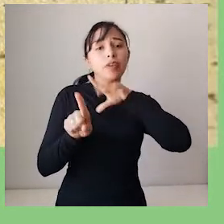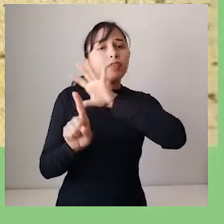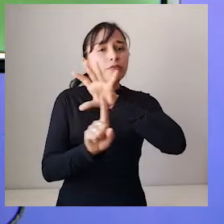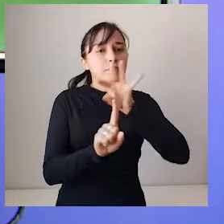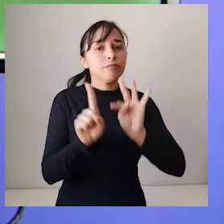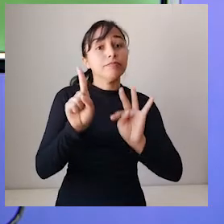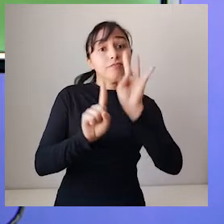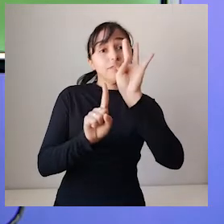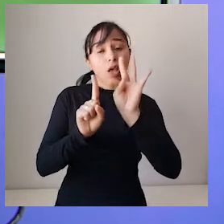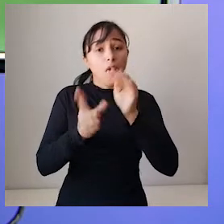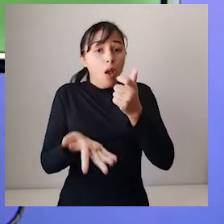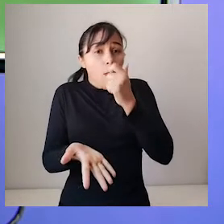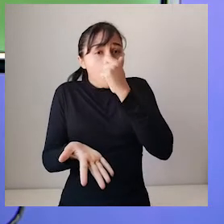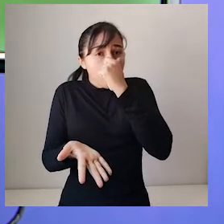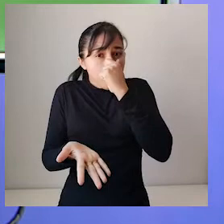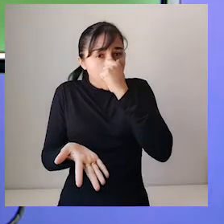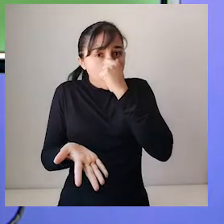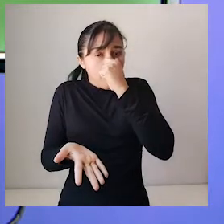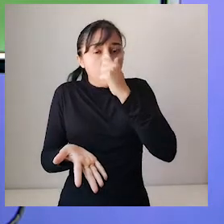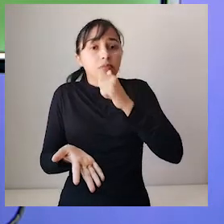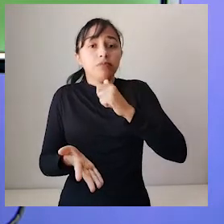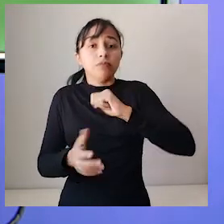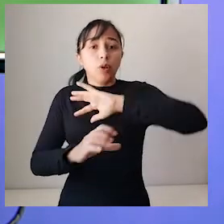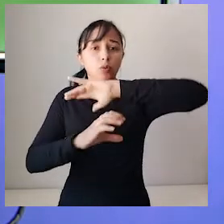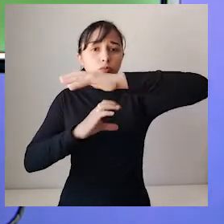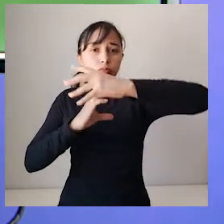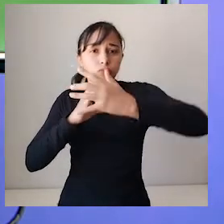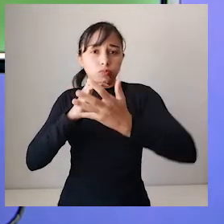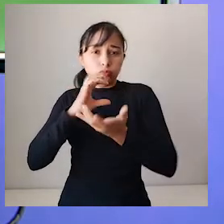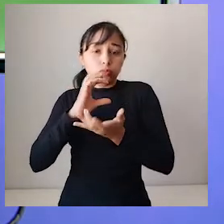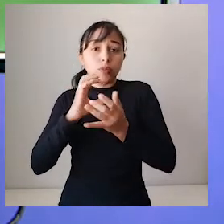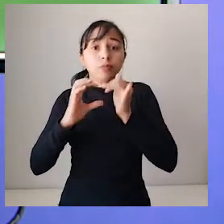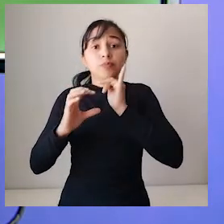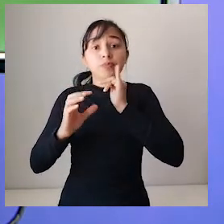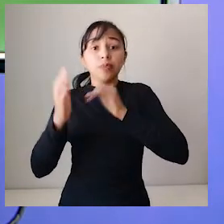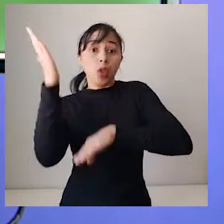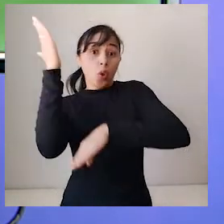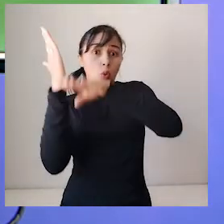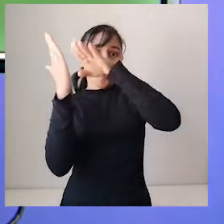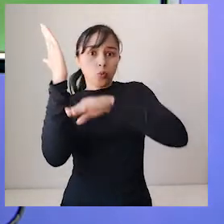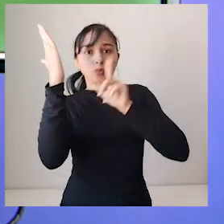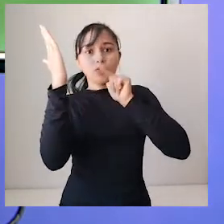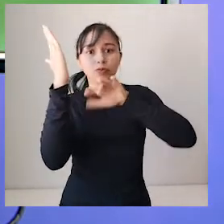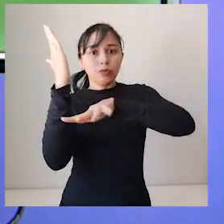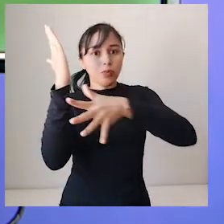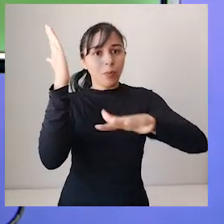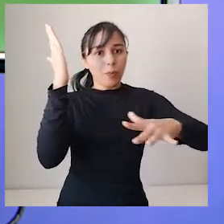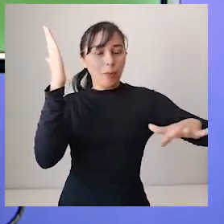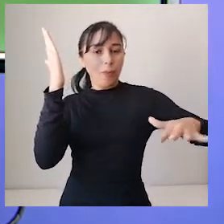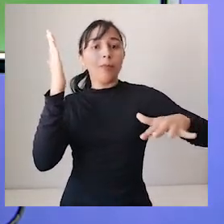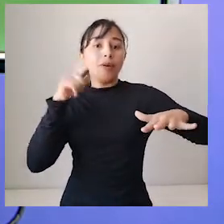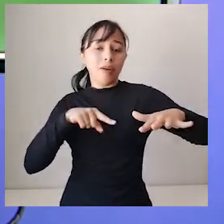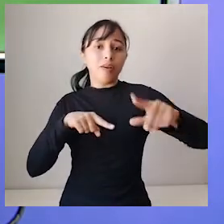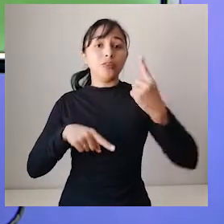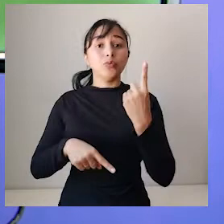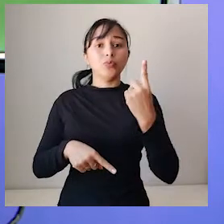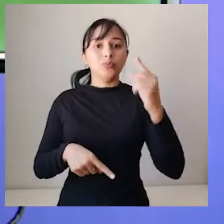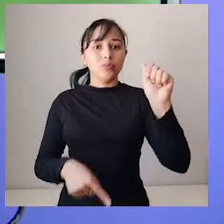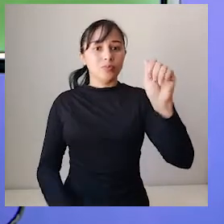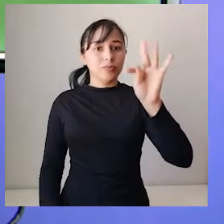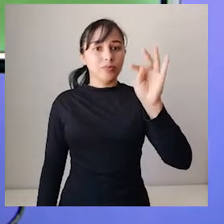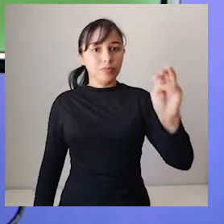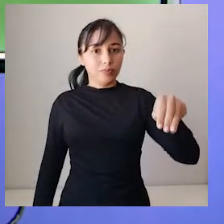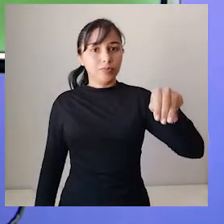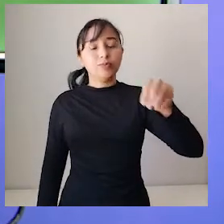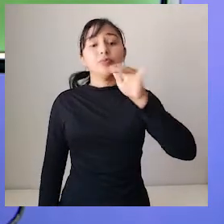atmosférica. A pressão atmosférica no nível do mar é de 1 atm. Aqui, por